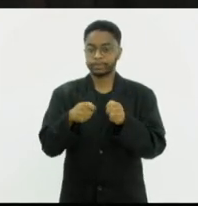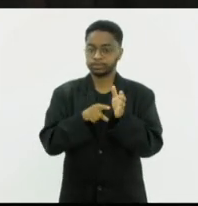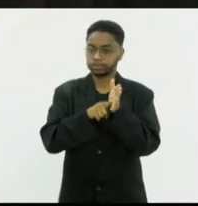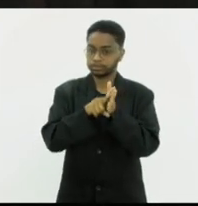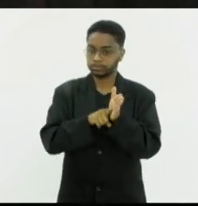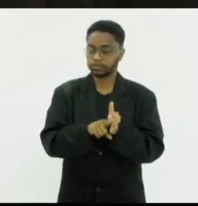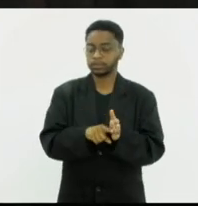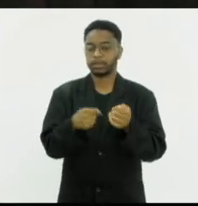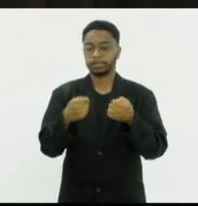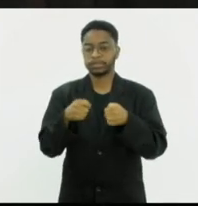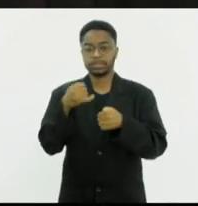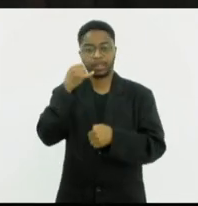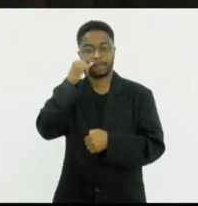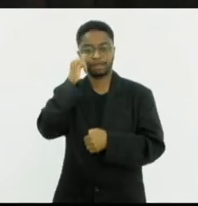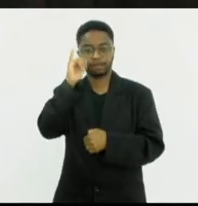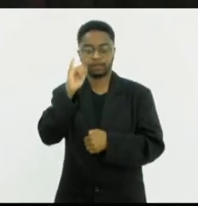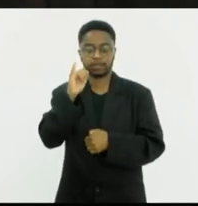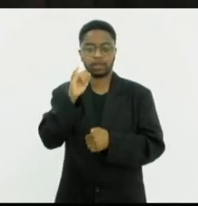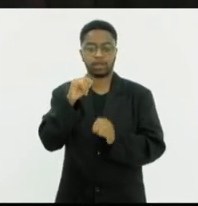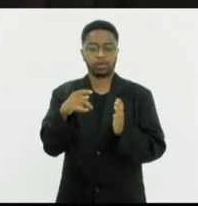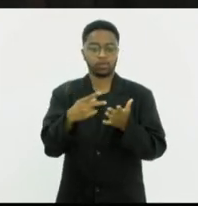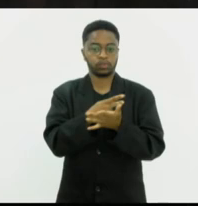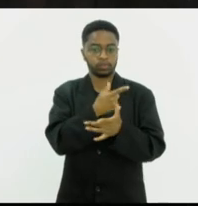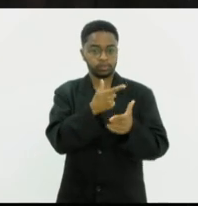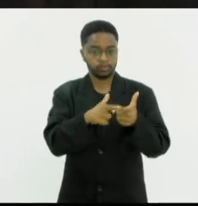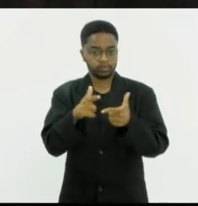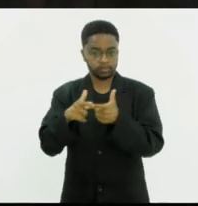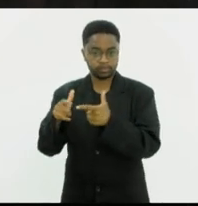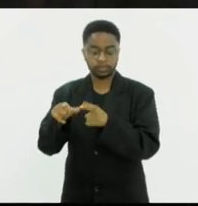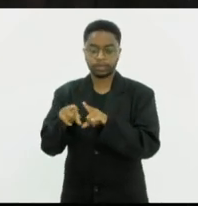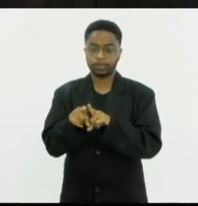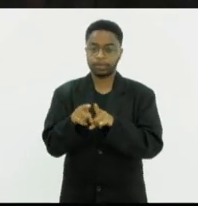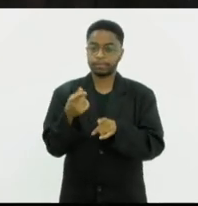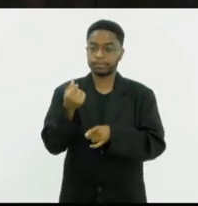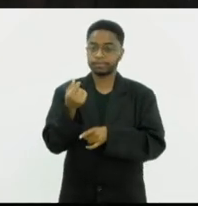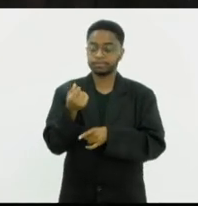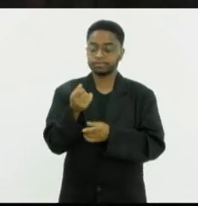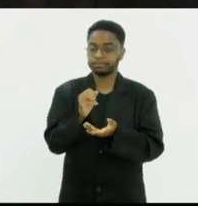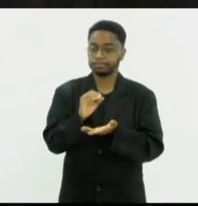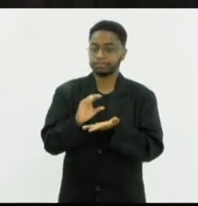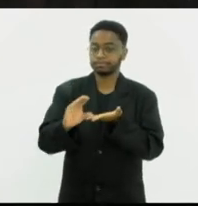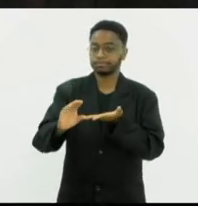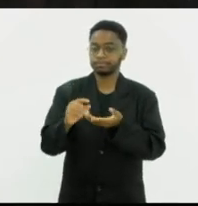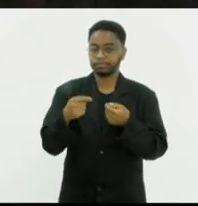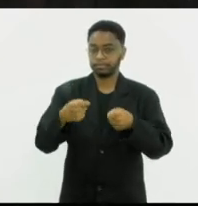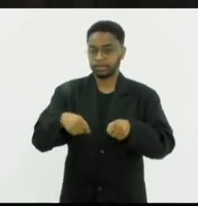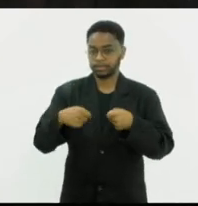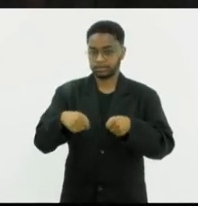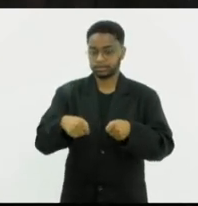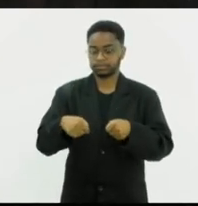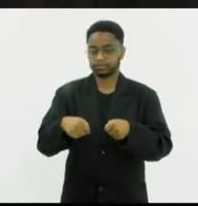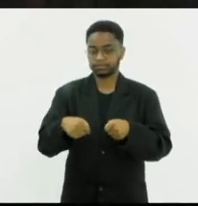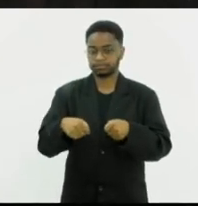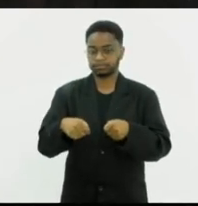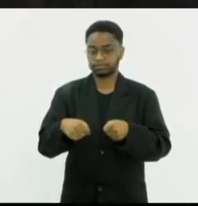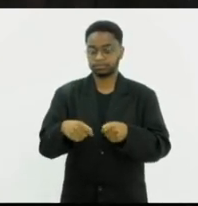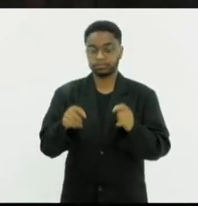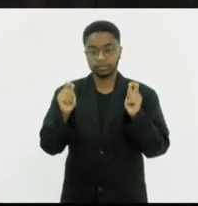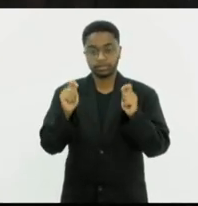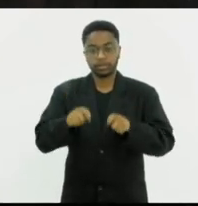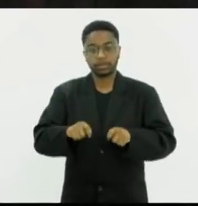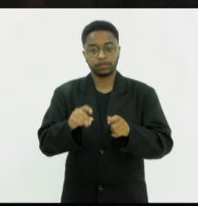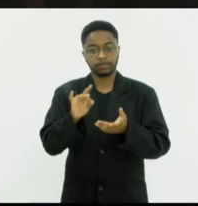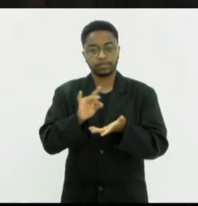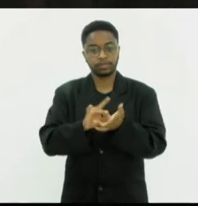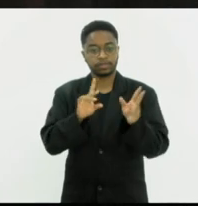de prevenção e precisa de recursos para poder introduzir o tema que